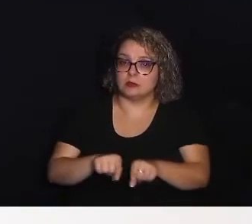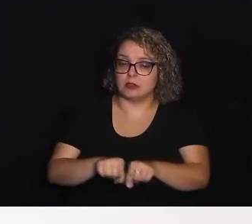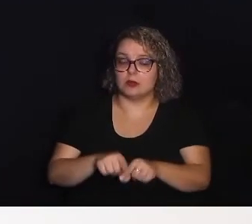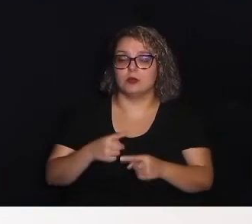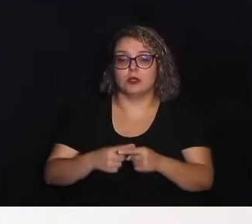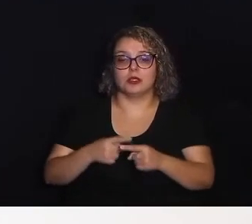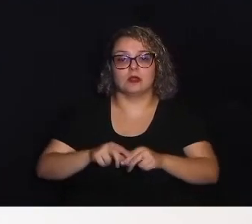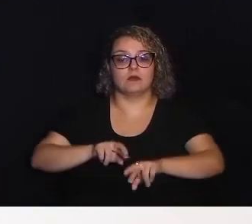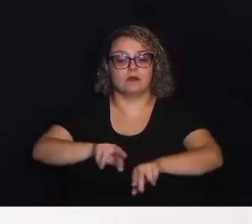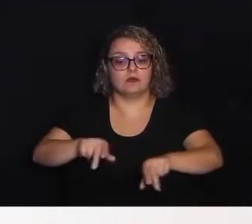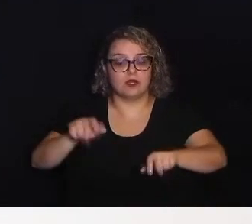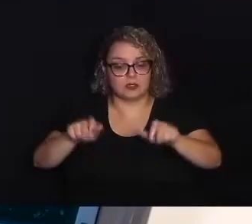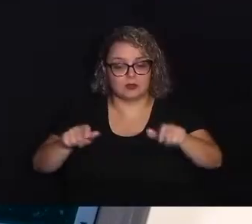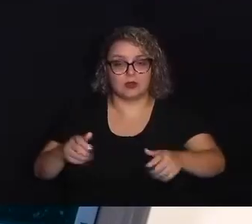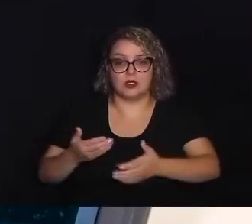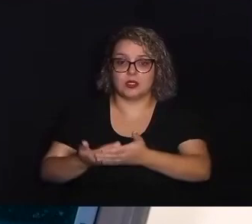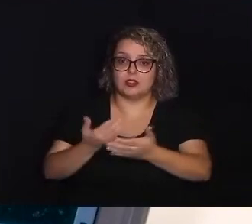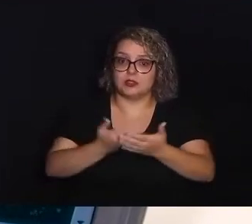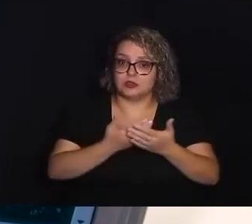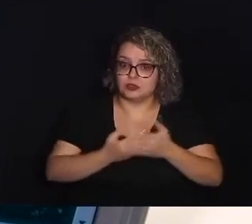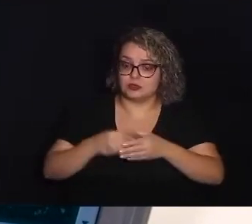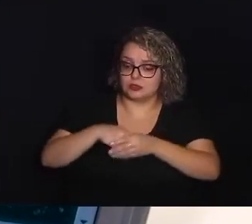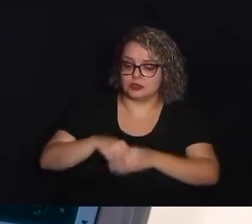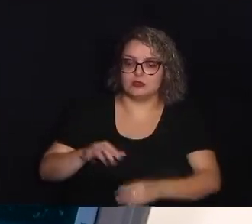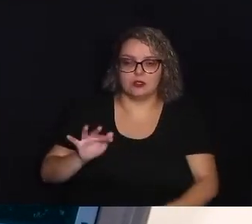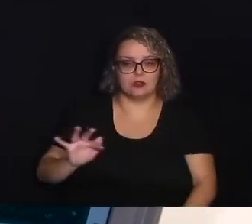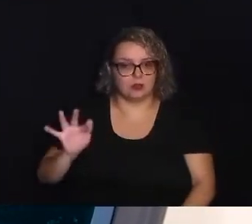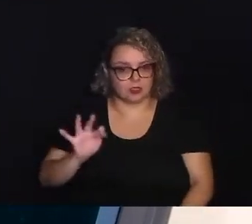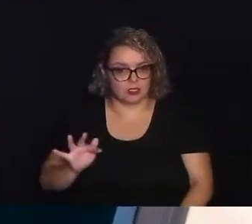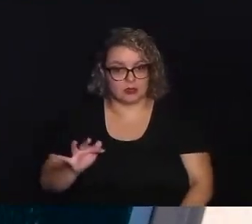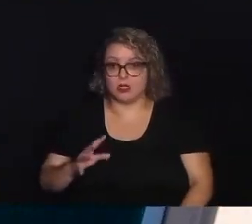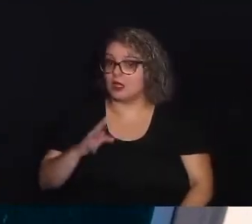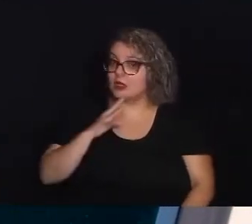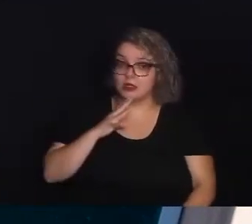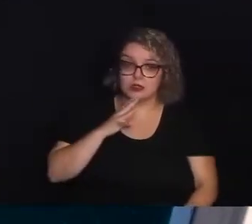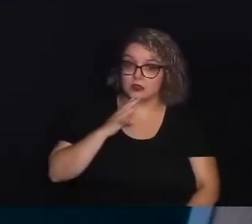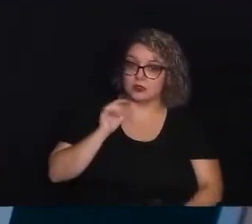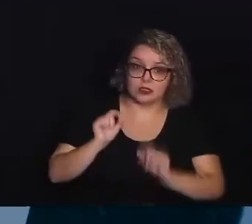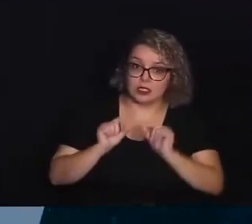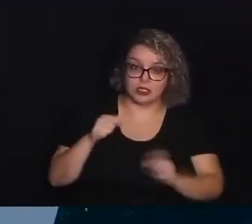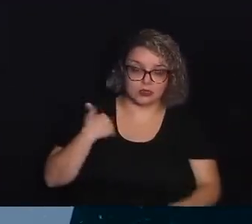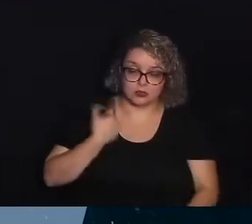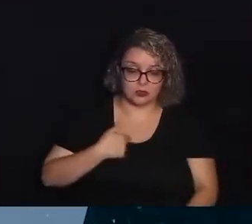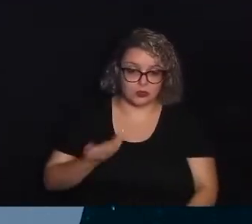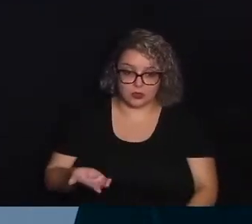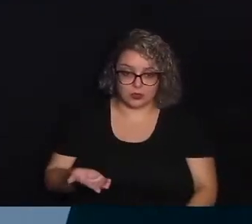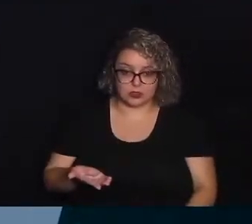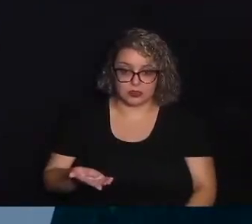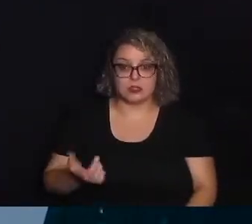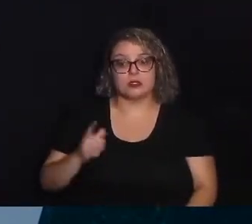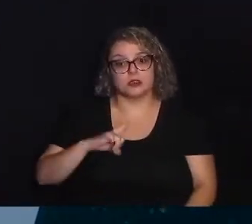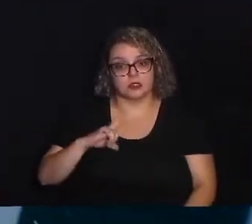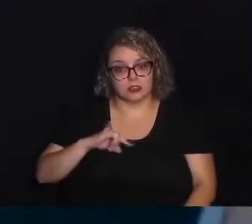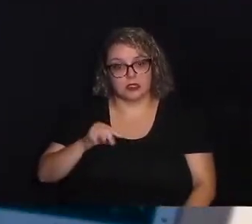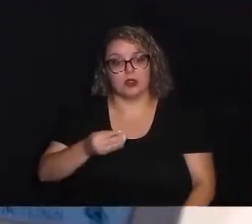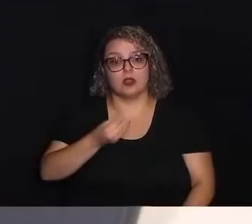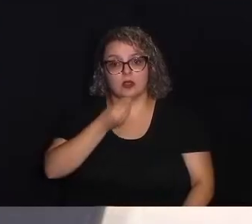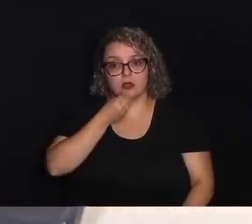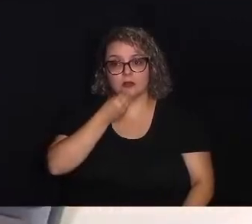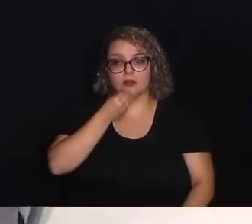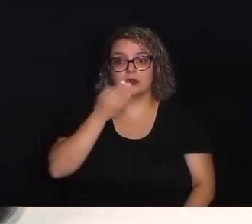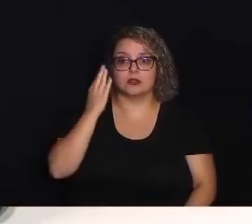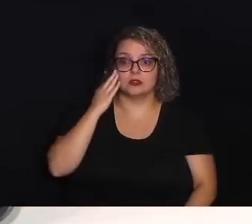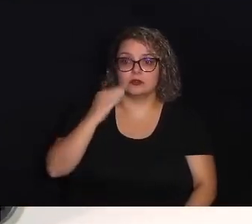de conhecimento muitas pessoas que estudam na universidade e que não conhece quem nós somos